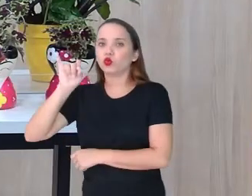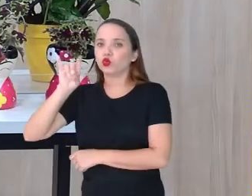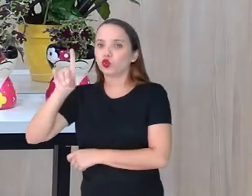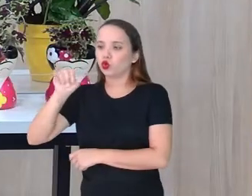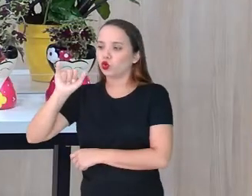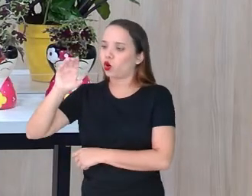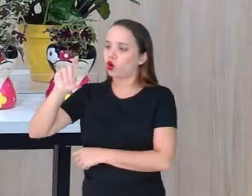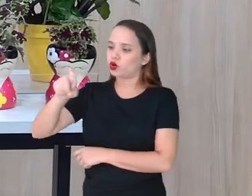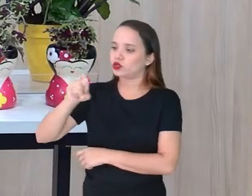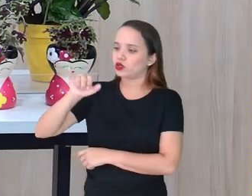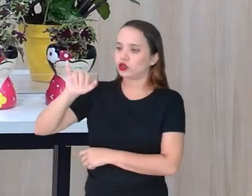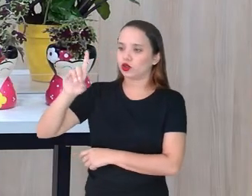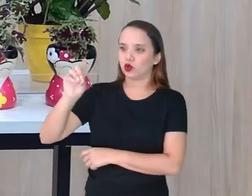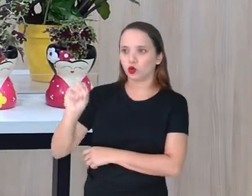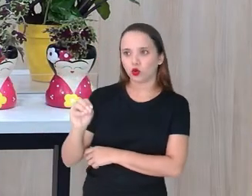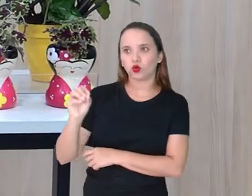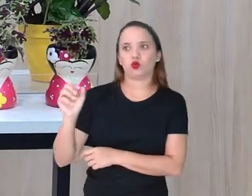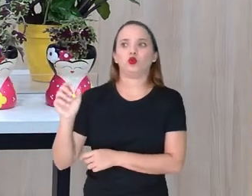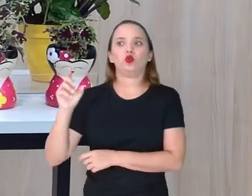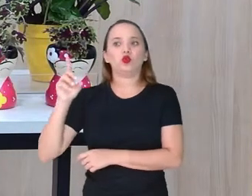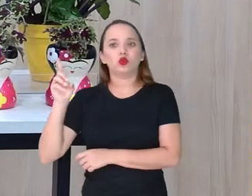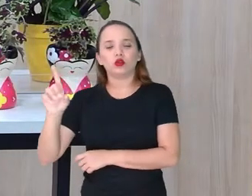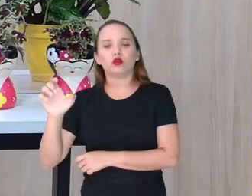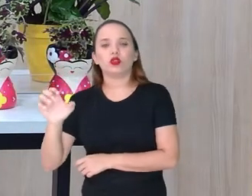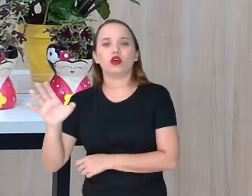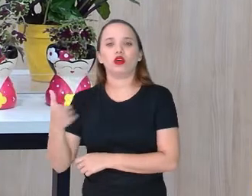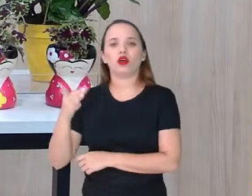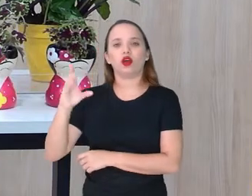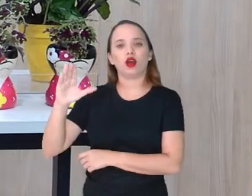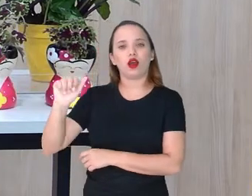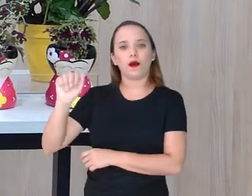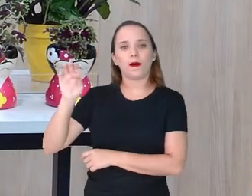plantinha está ali, né? Ela está ali,